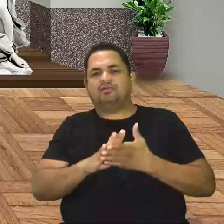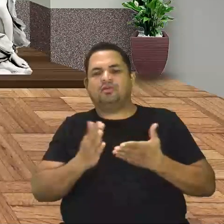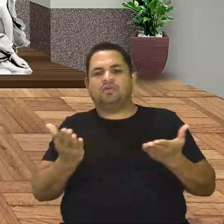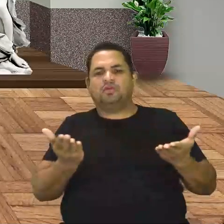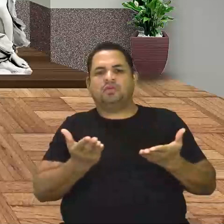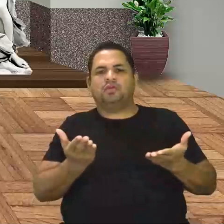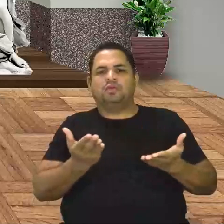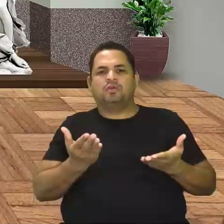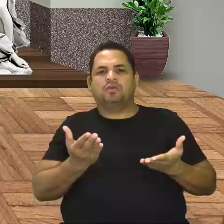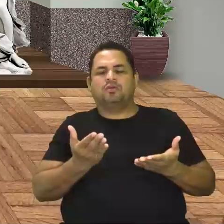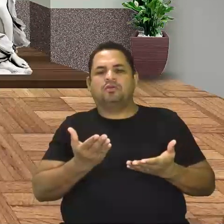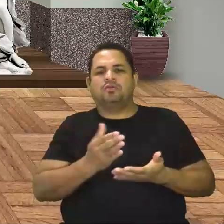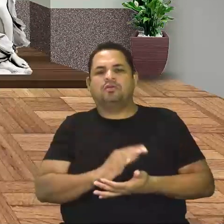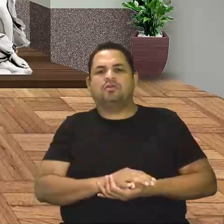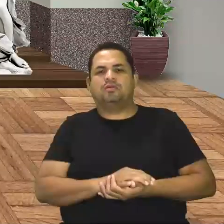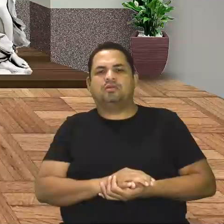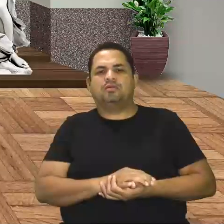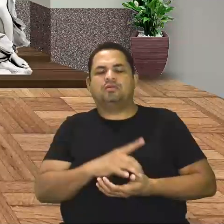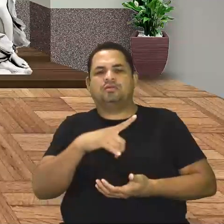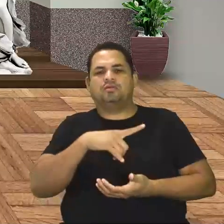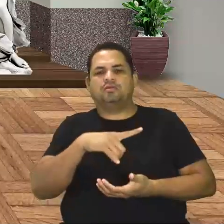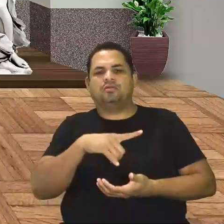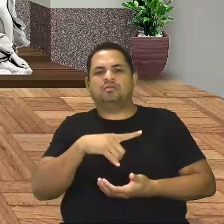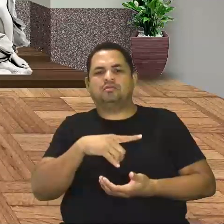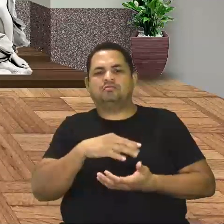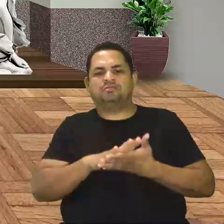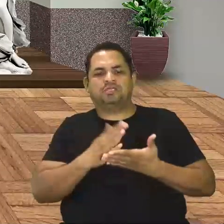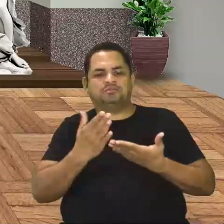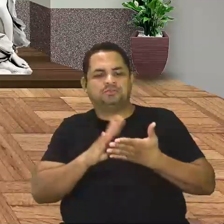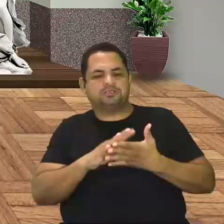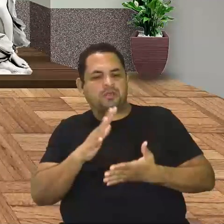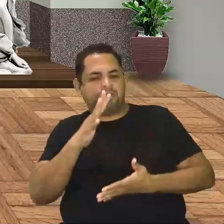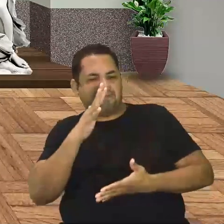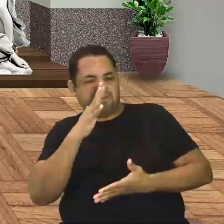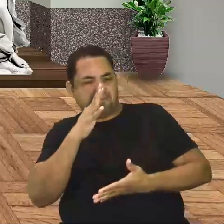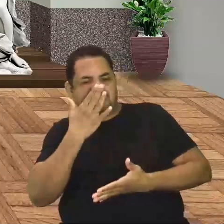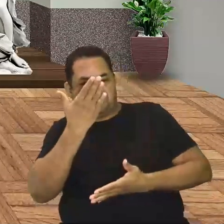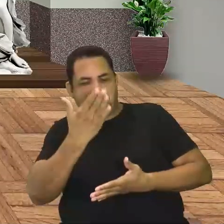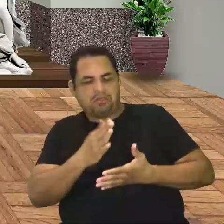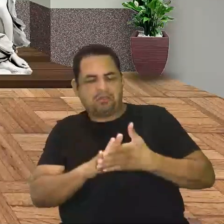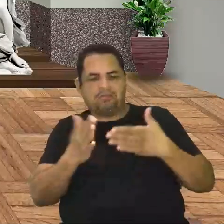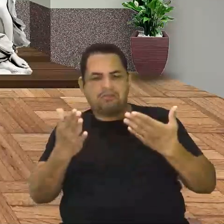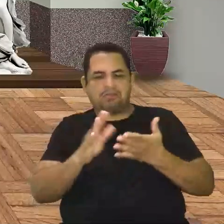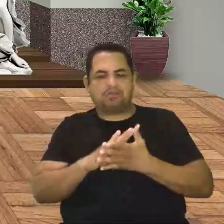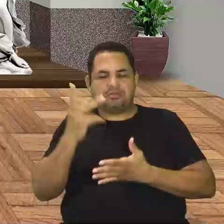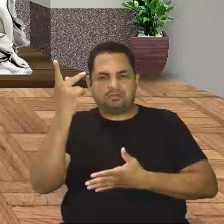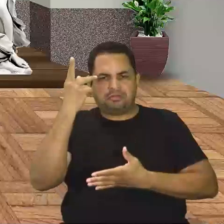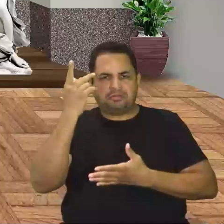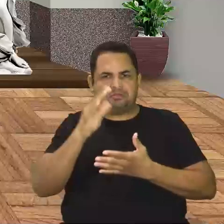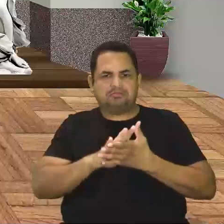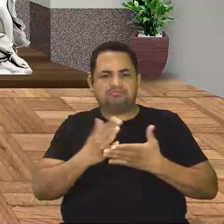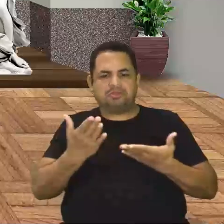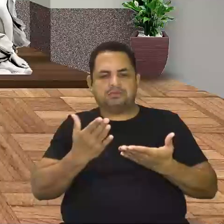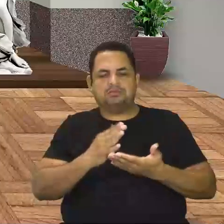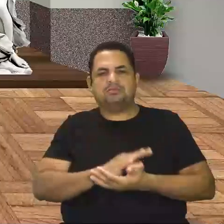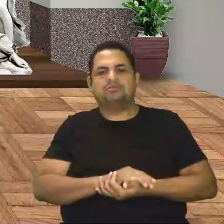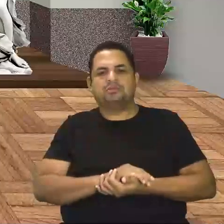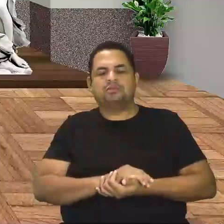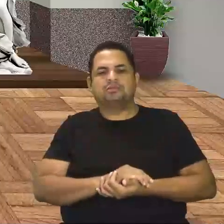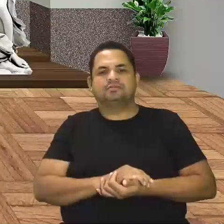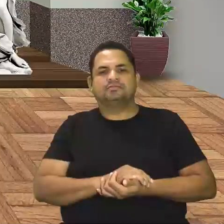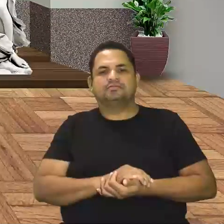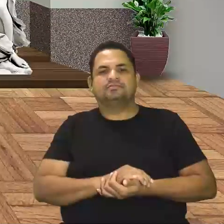hoje, ele tem uns admiradores antigos de São Paulo, que ainda vê Paulo Maluf como um grande estadista lá em São